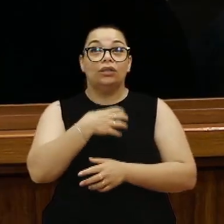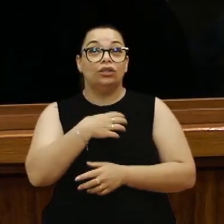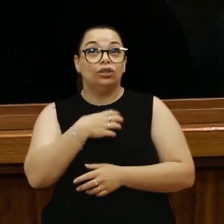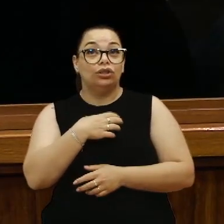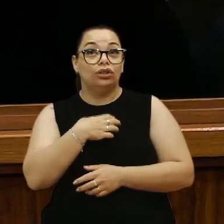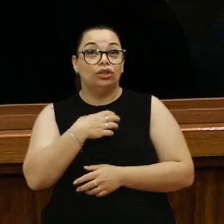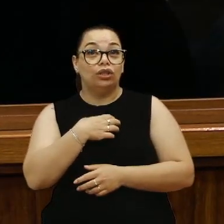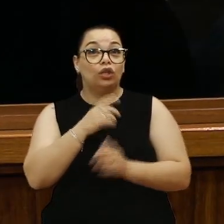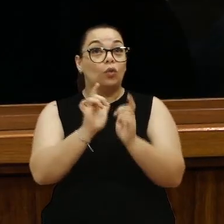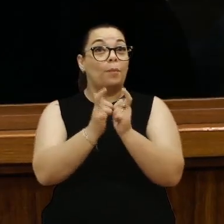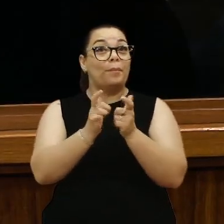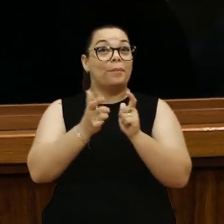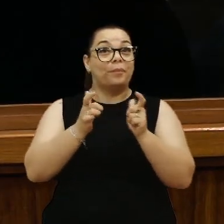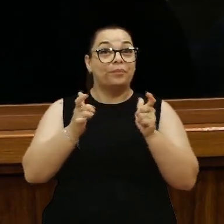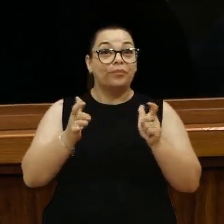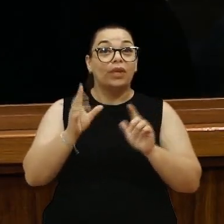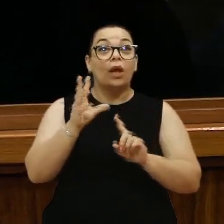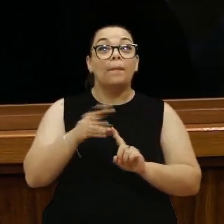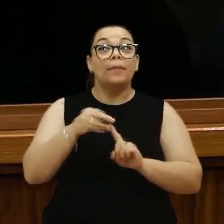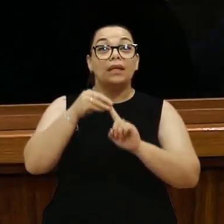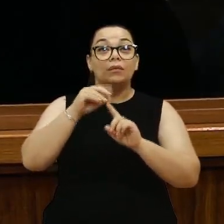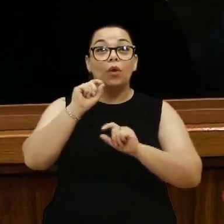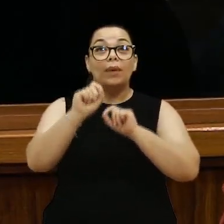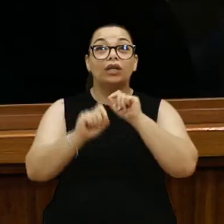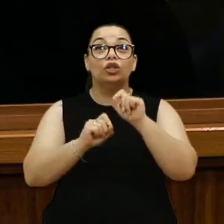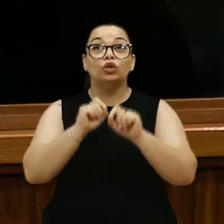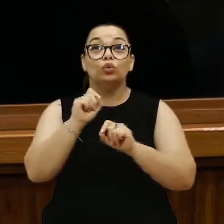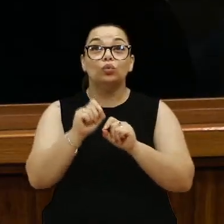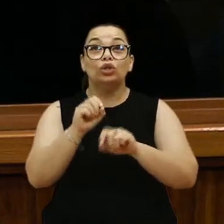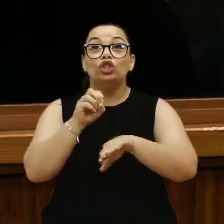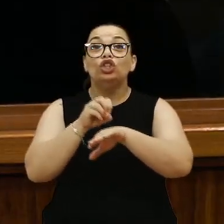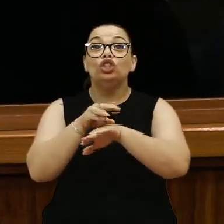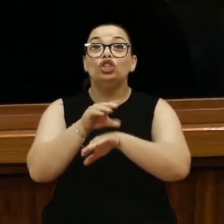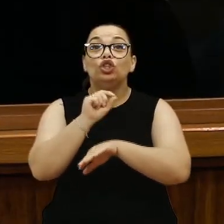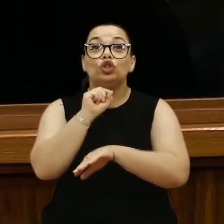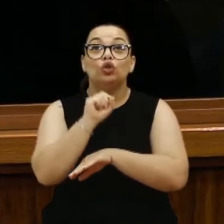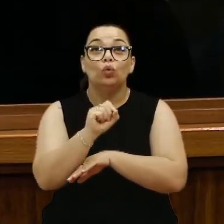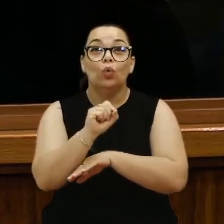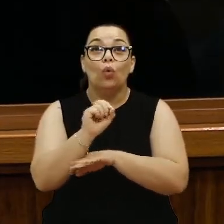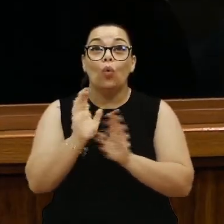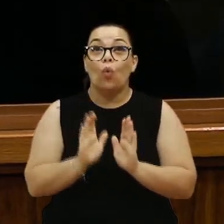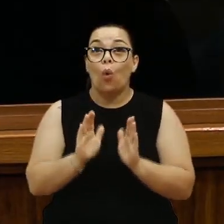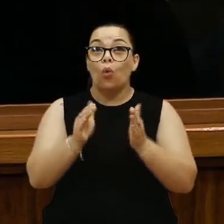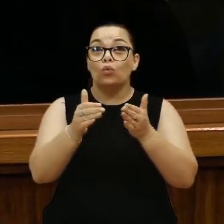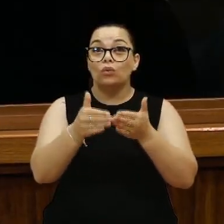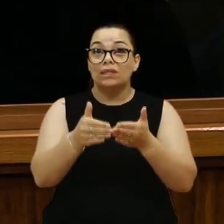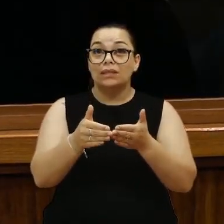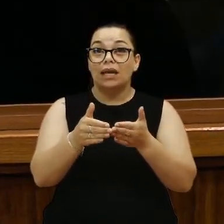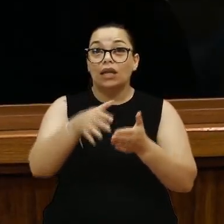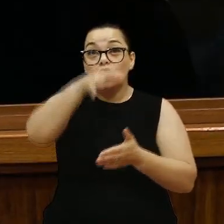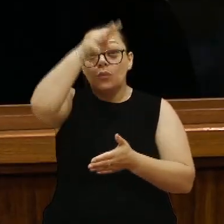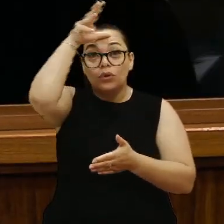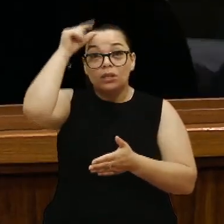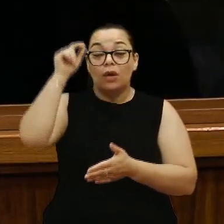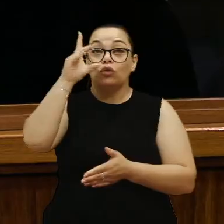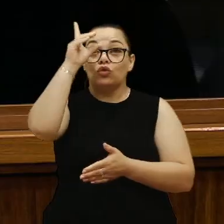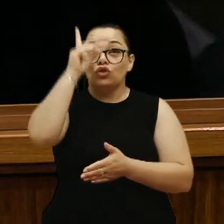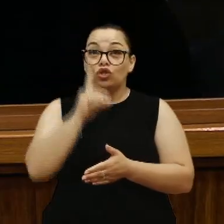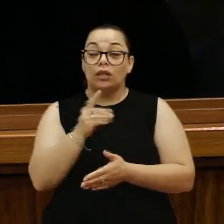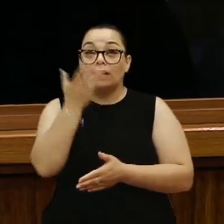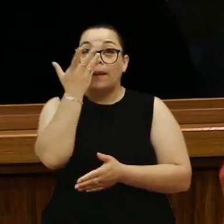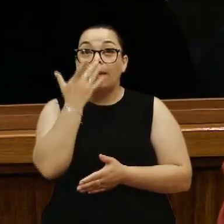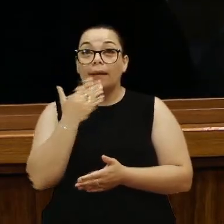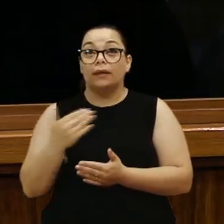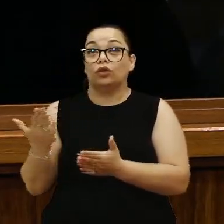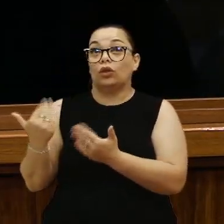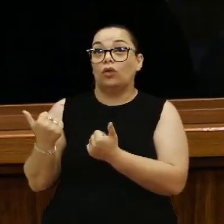ampla, principalmente no CONDICA, que é o Conselho Municipal dos Direitos da Criança e do